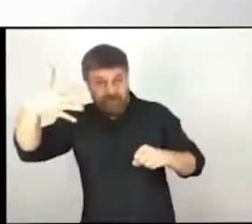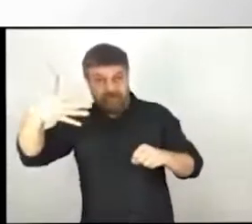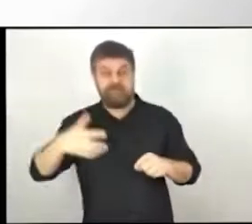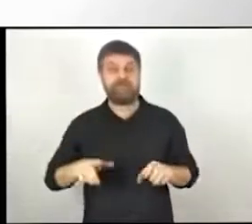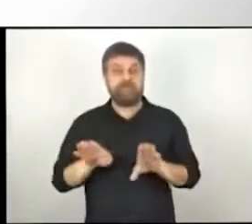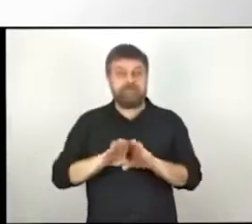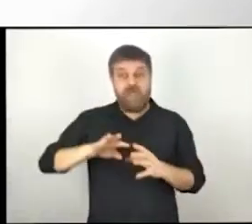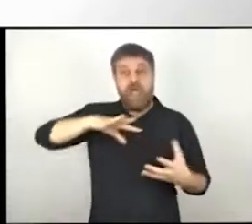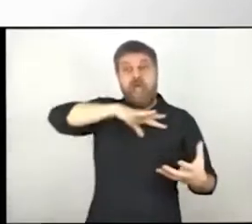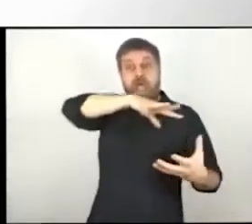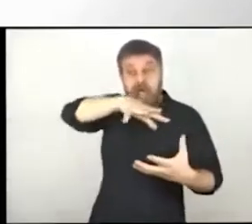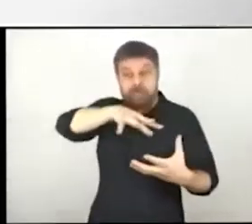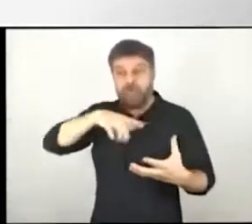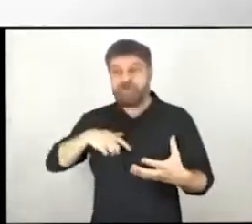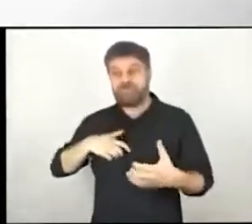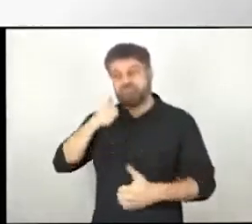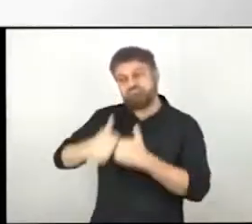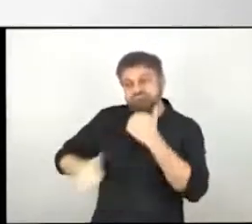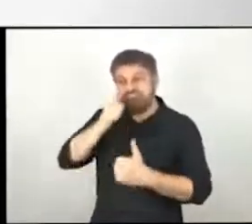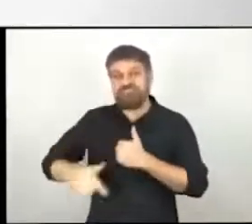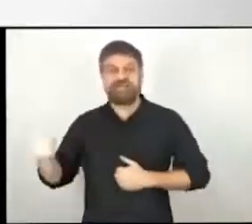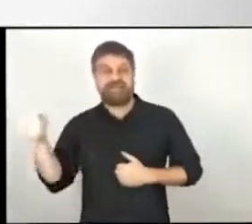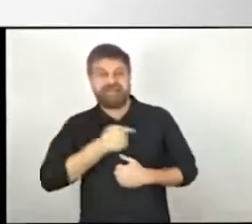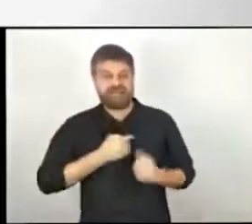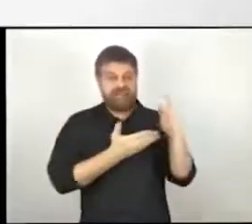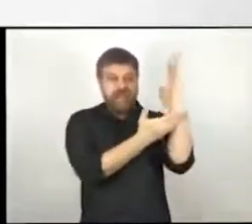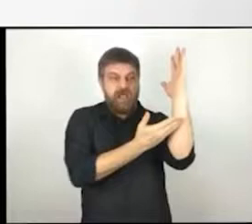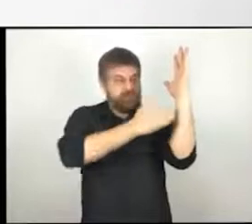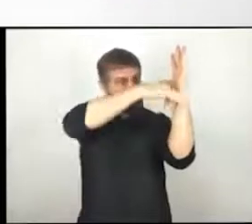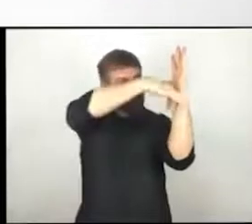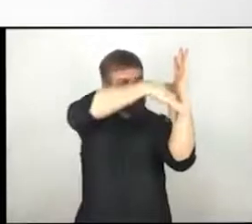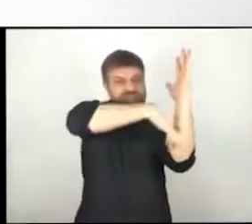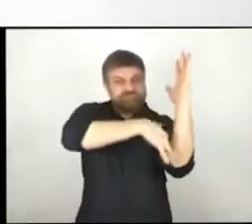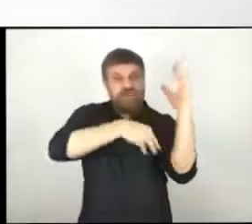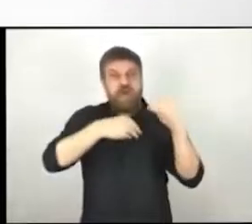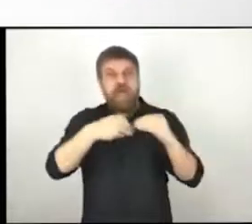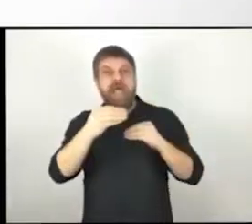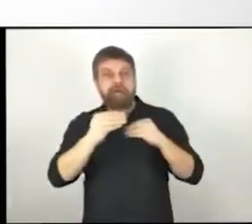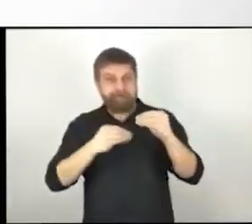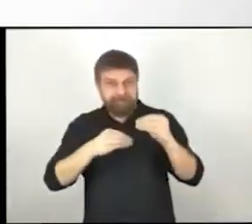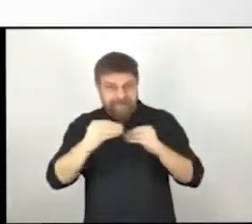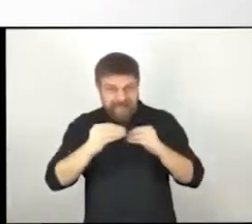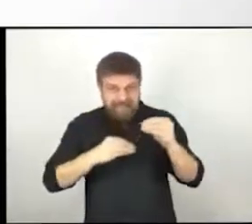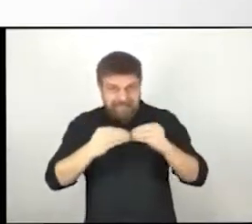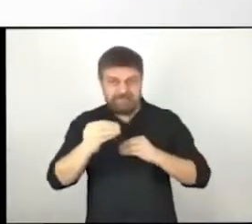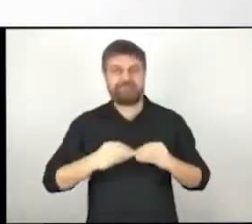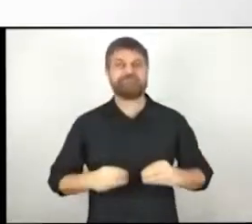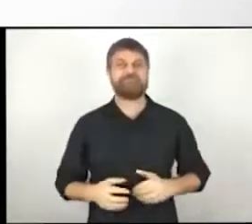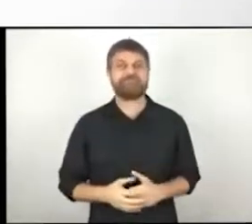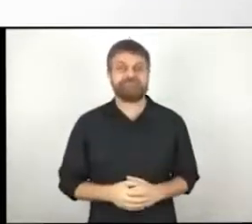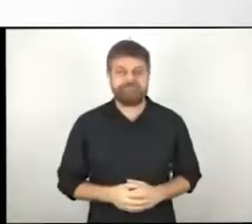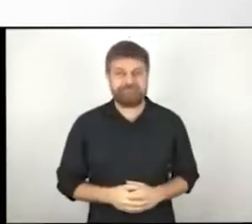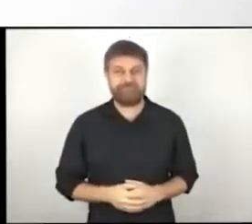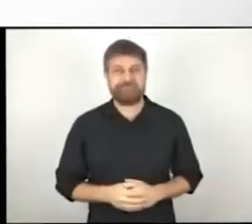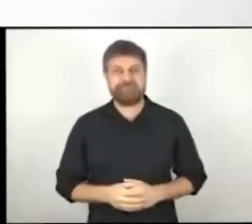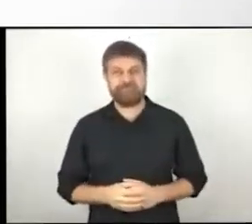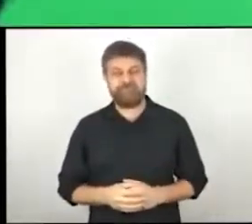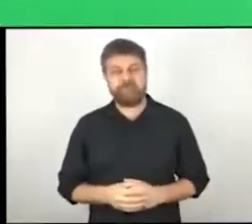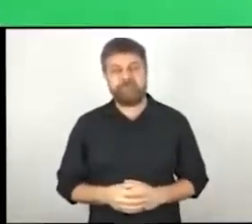chamado bauxita. E a bola de futebol que a gente joga tem em um dos seus componentes a borracha, que vem da seringueira.